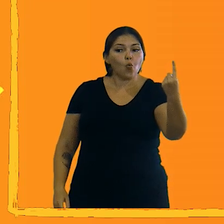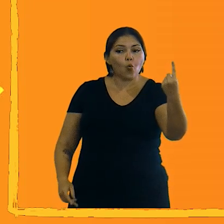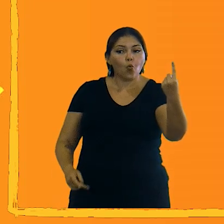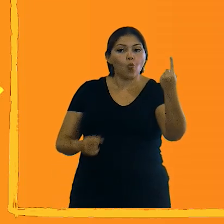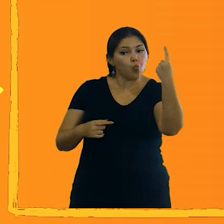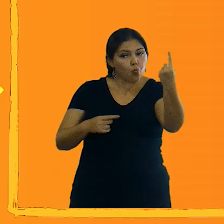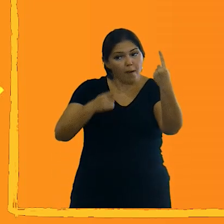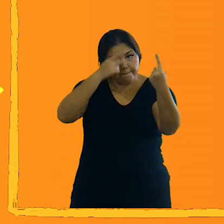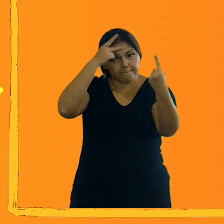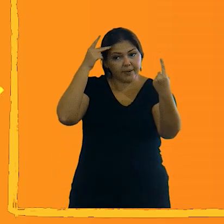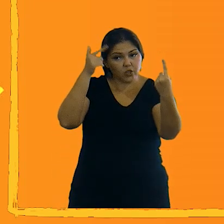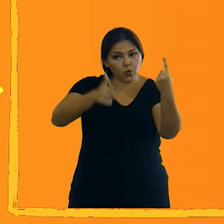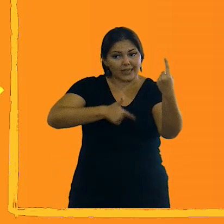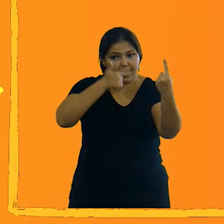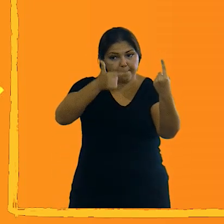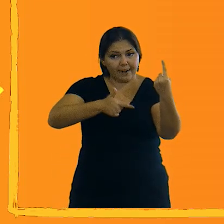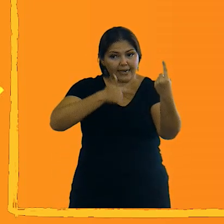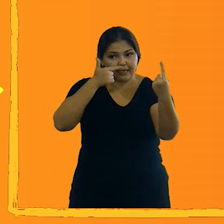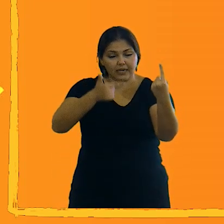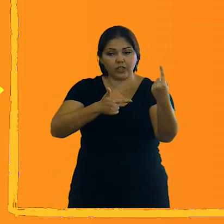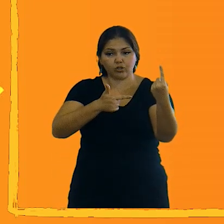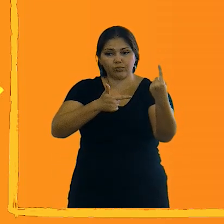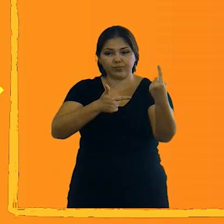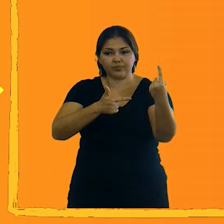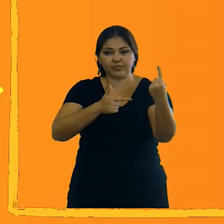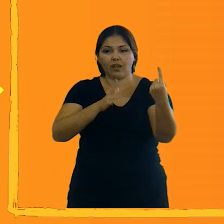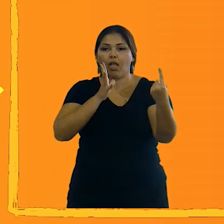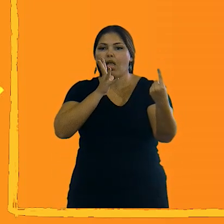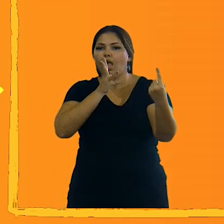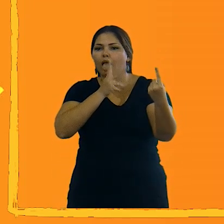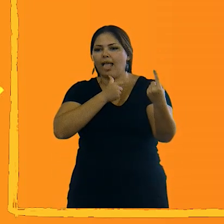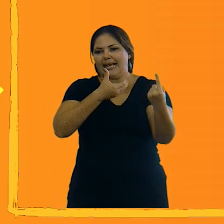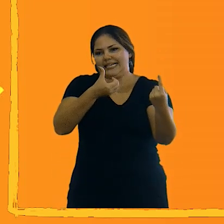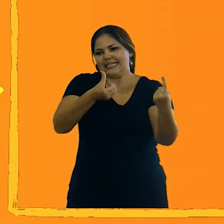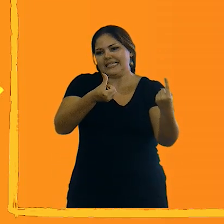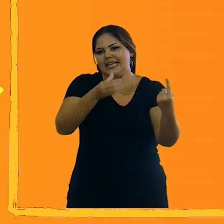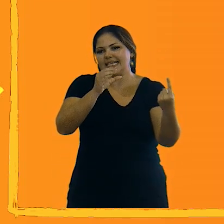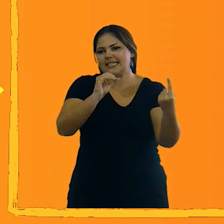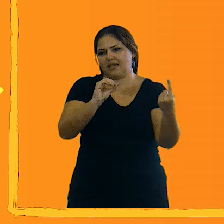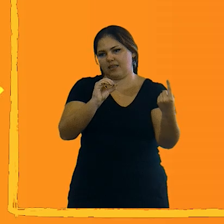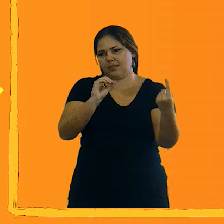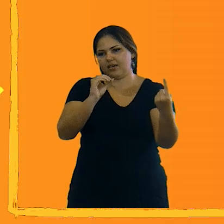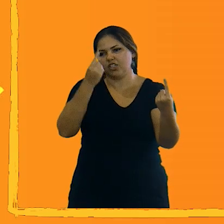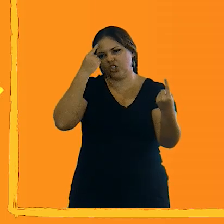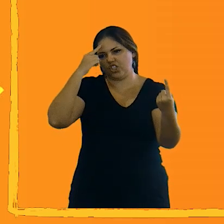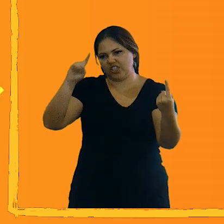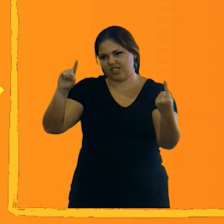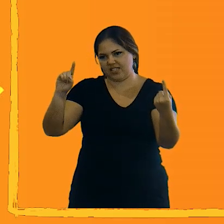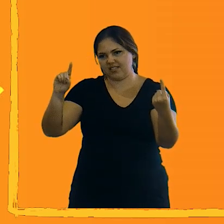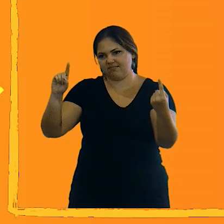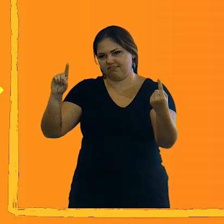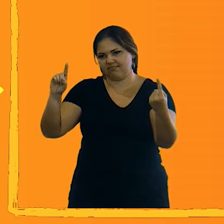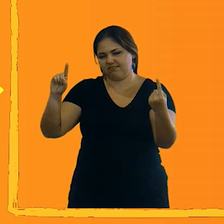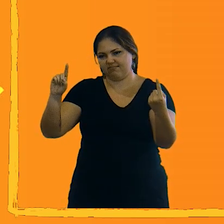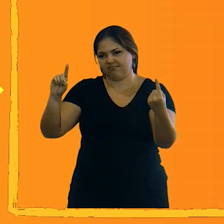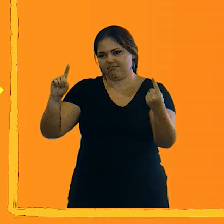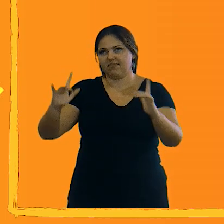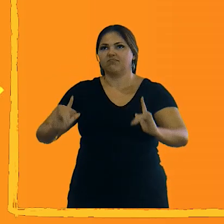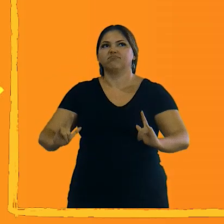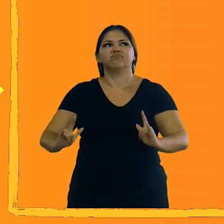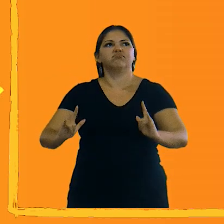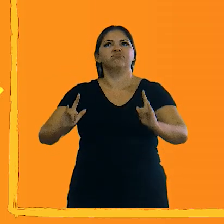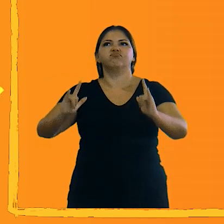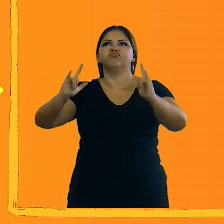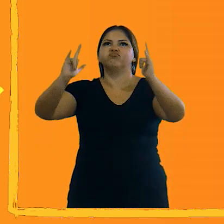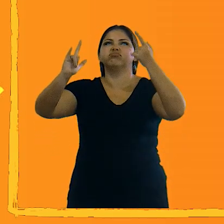gasto eu gasto 60 dias para pintar o prédio vamos supor tem esse ginásio para pintar todinho